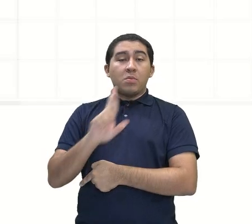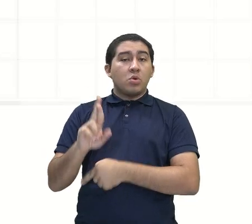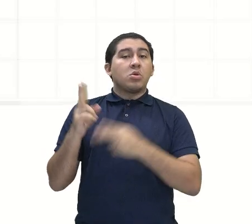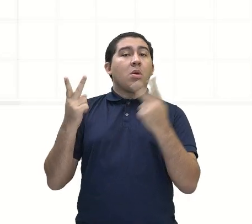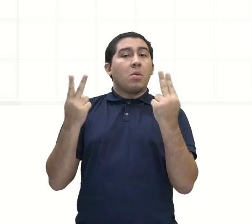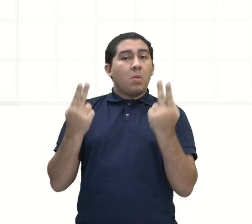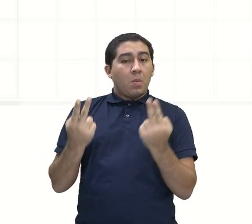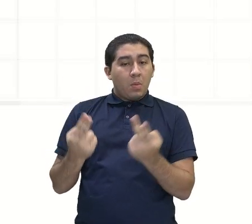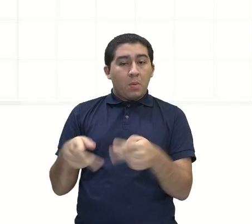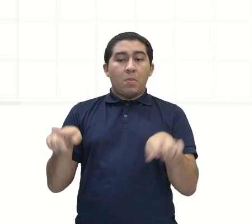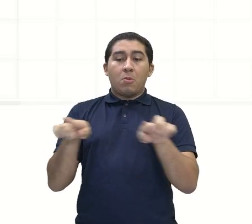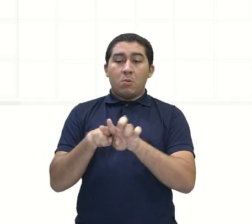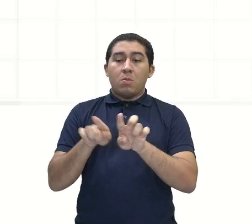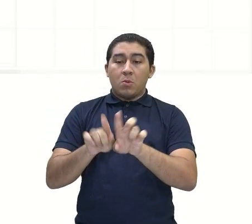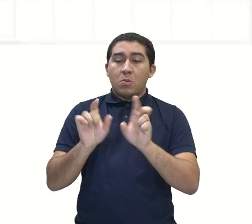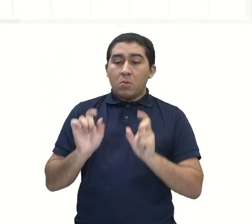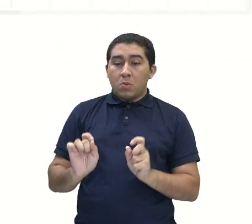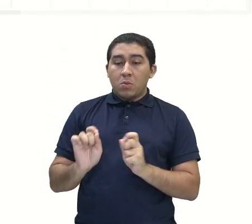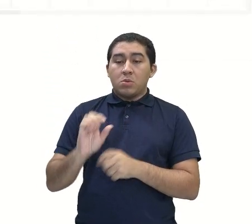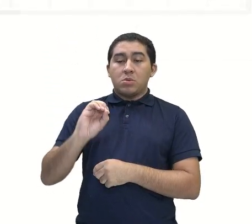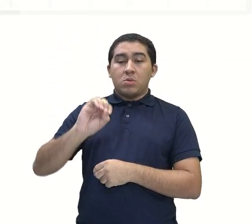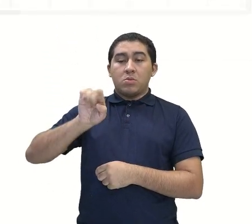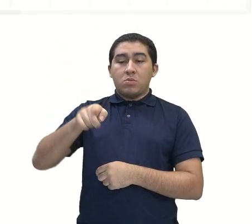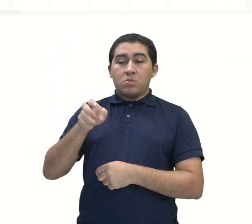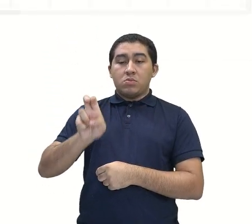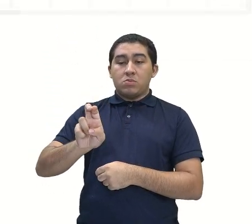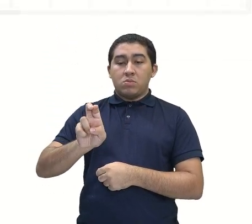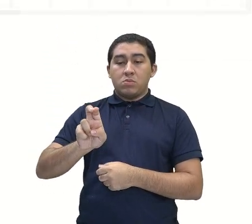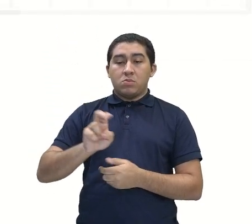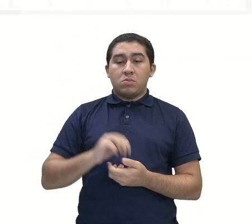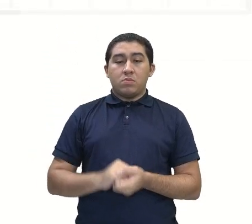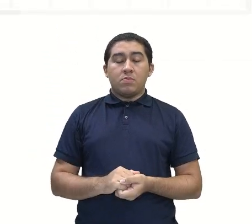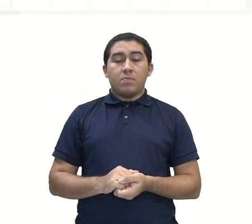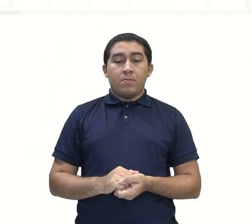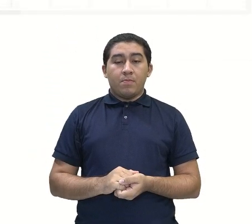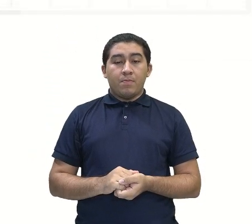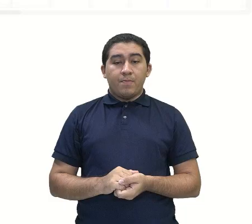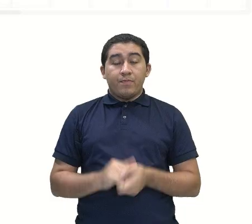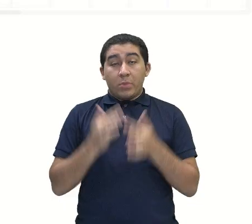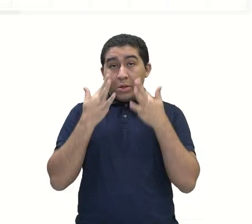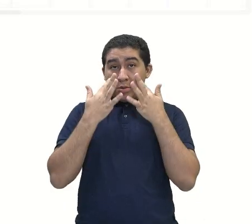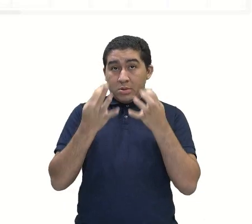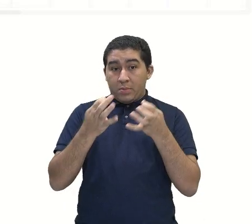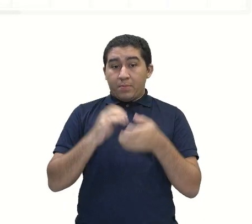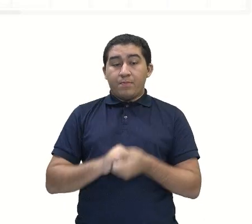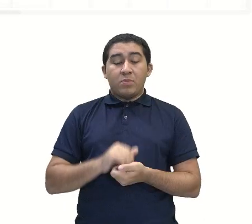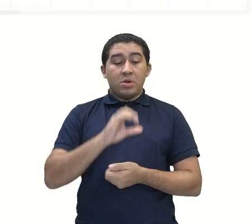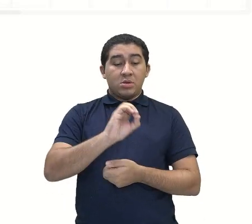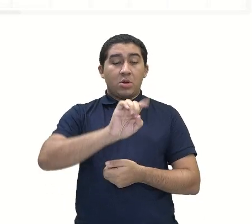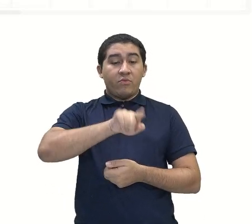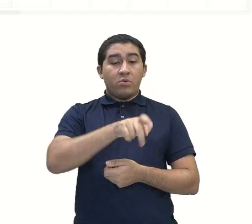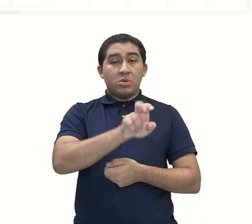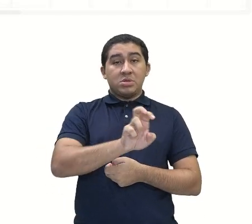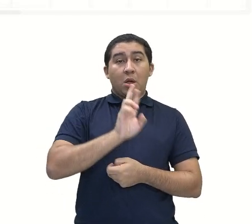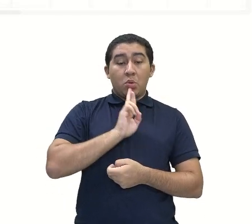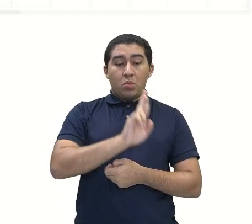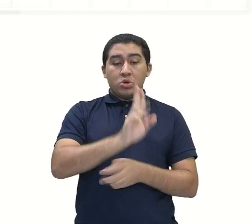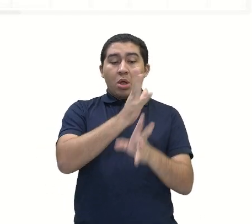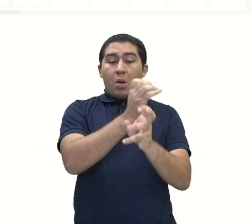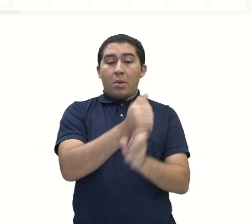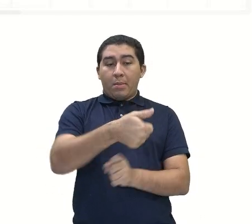também vamos obter 0,5. Olha aqui, ó, 0,5 aqui nessa divisão,